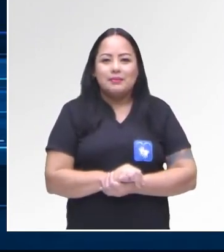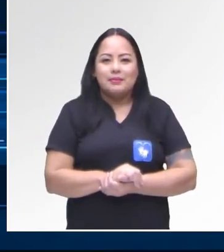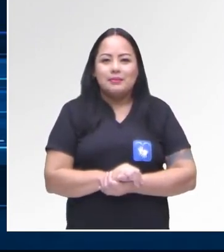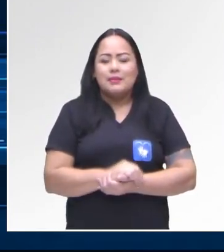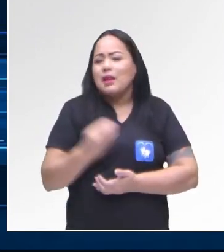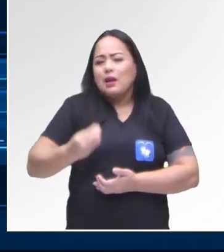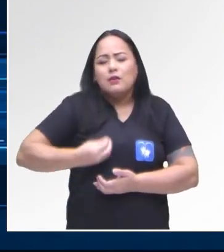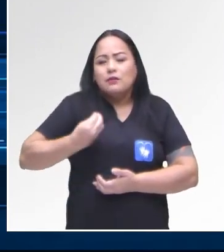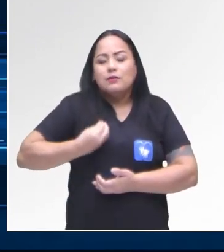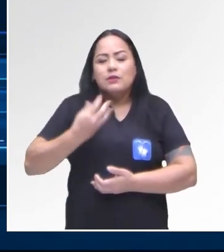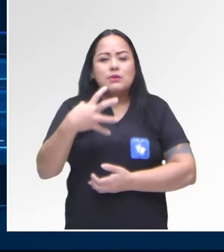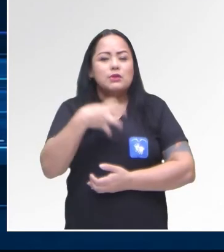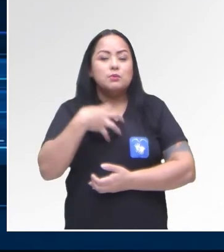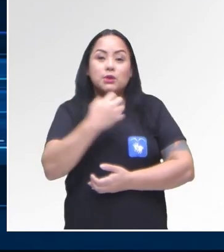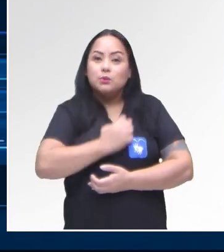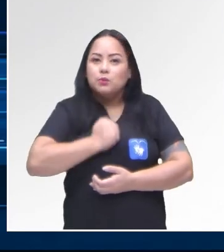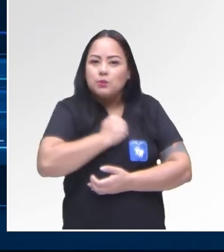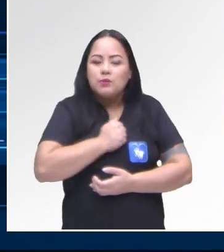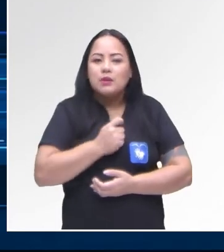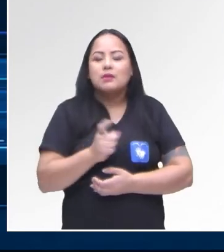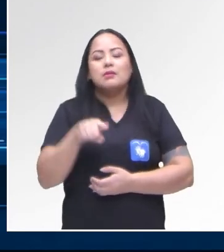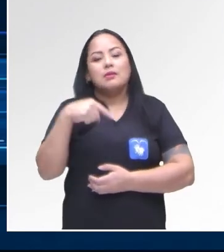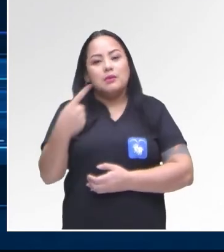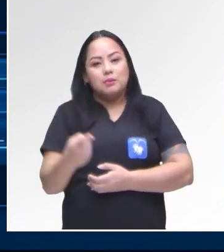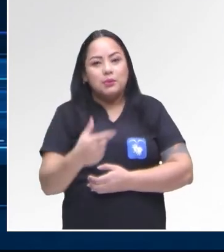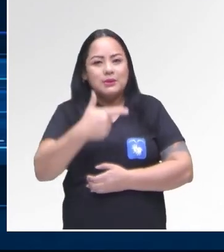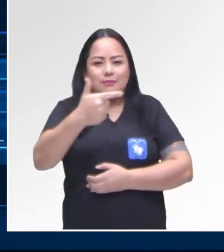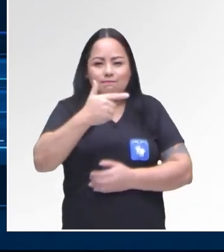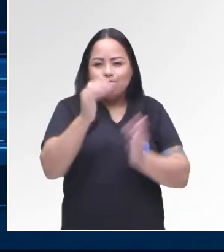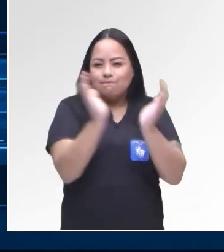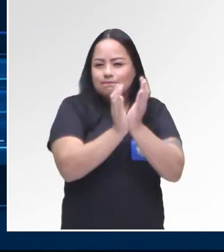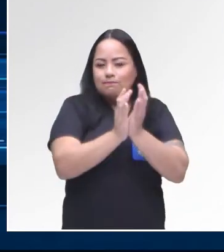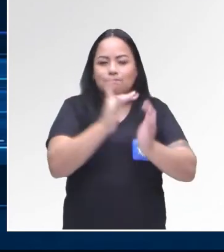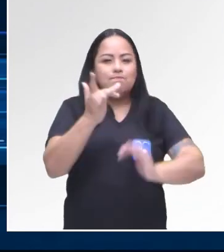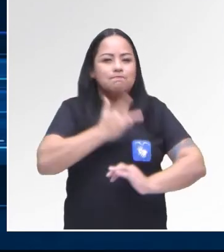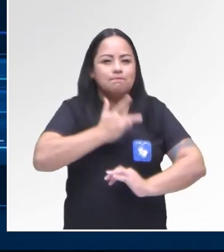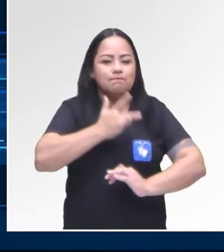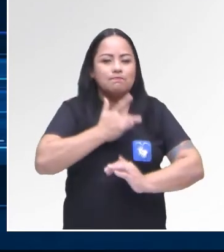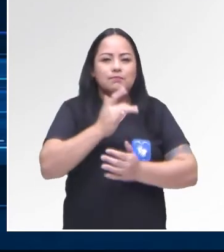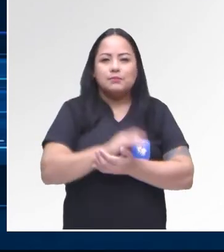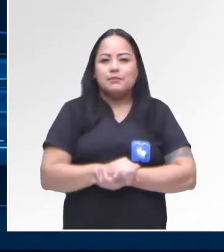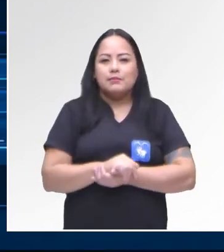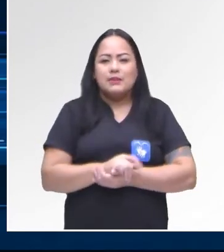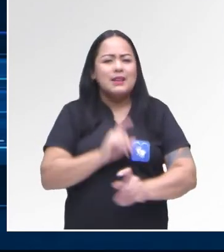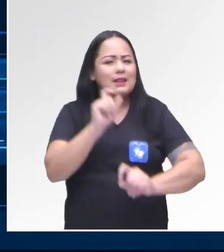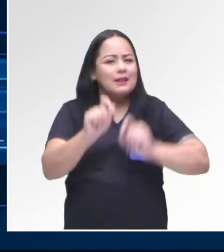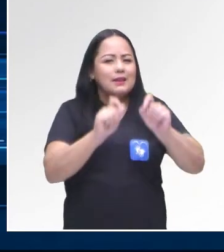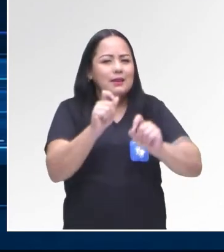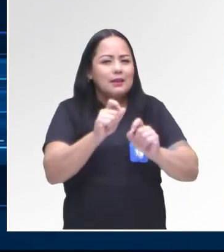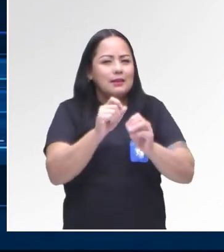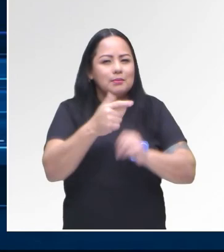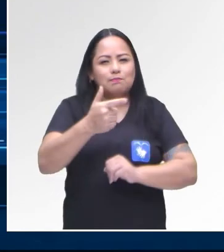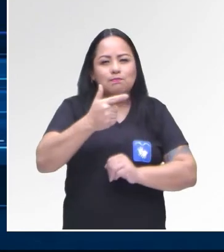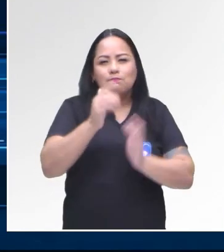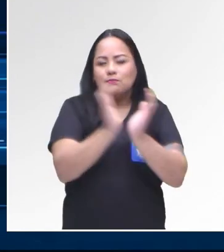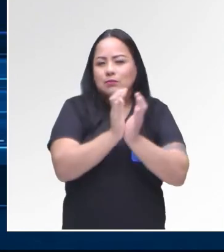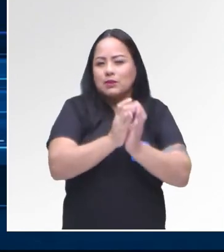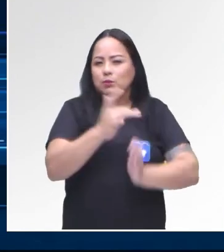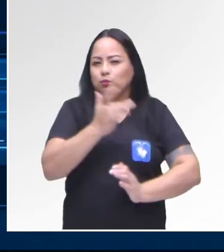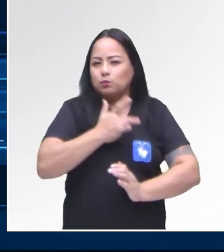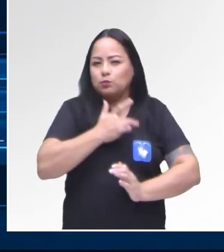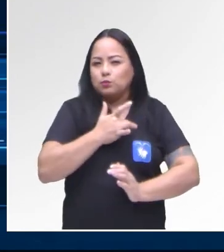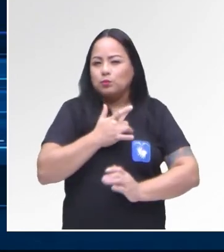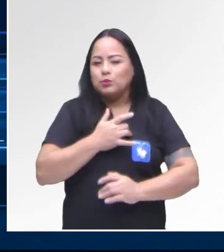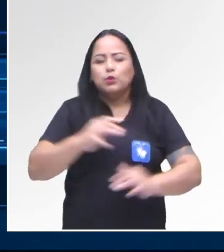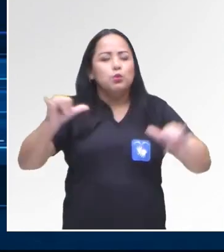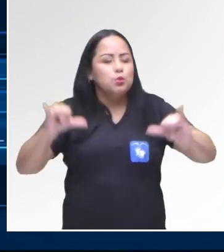o sentimento, a saudade. Aí vem a segunda geração. Quem é a segunda geração? É o sofrimento. Nós queremos